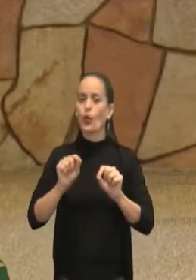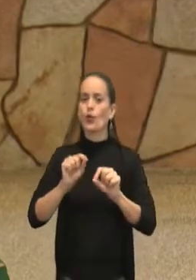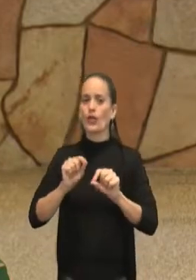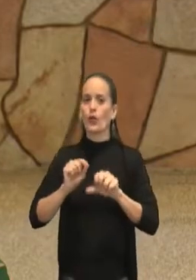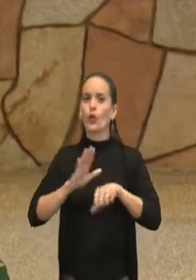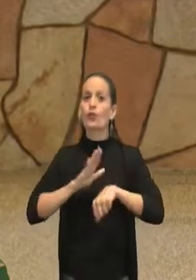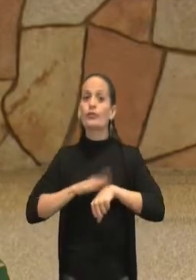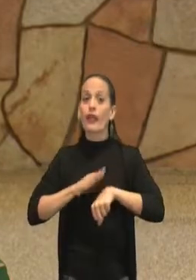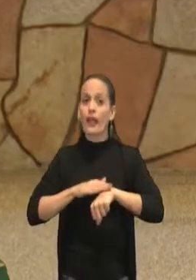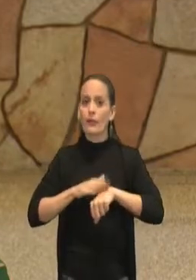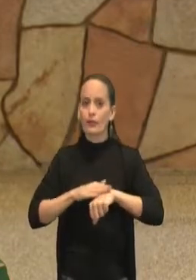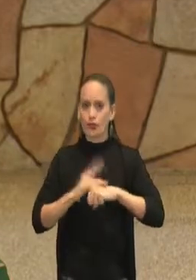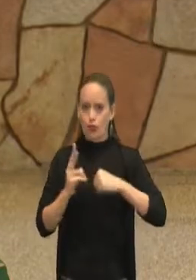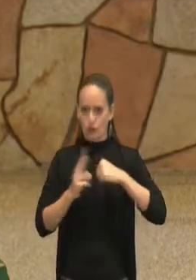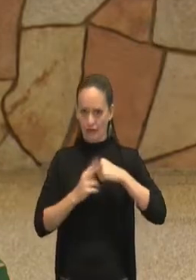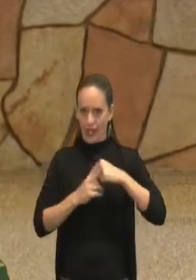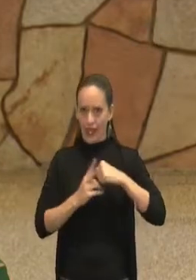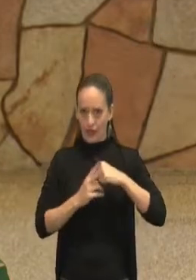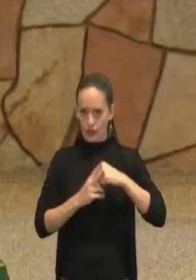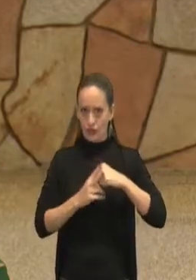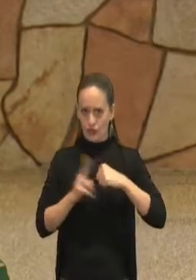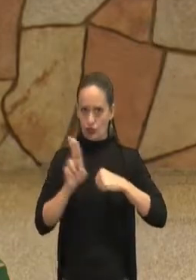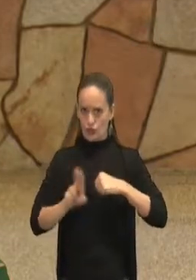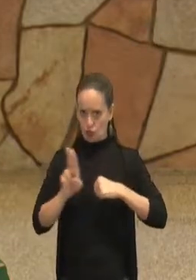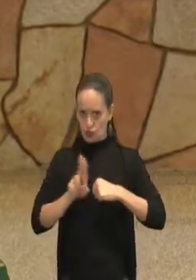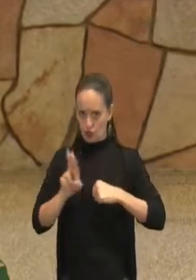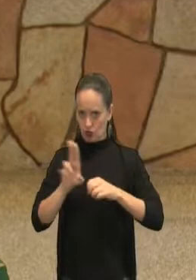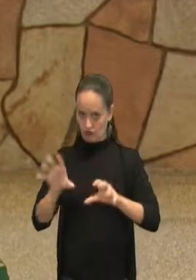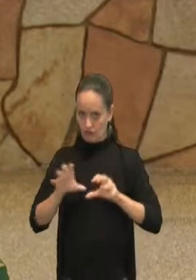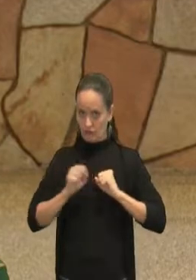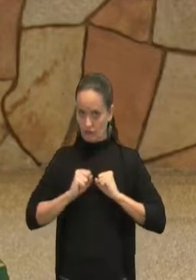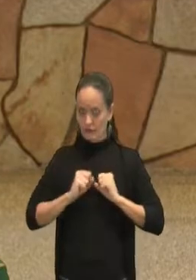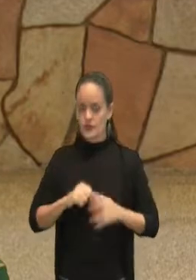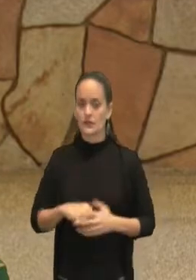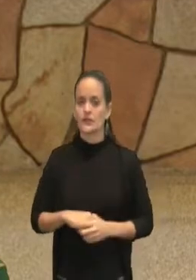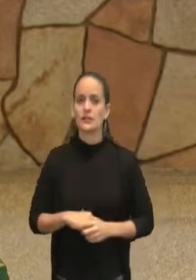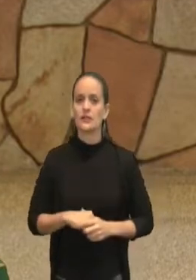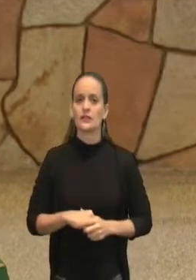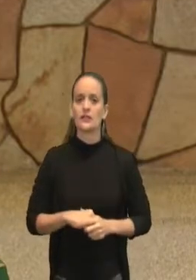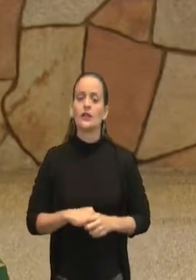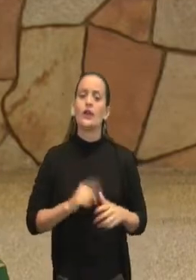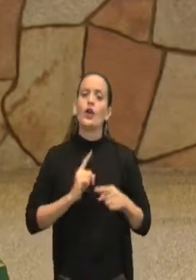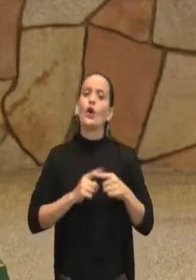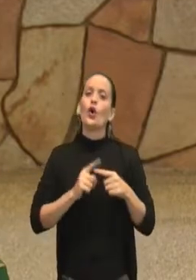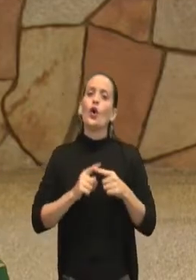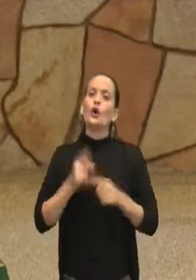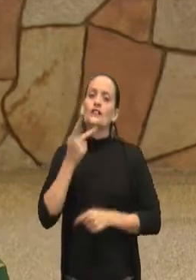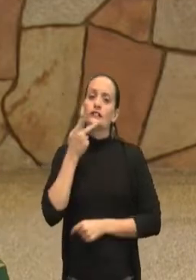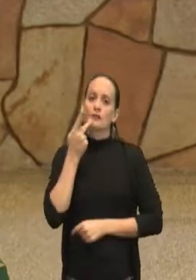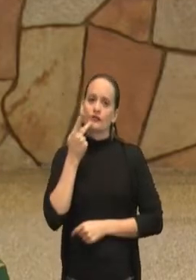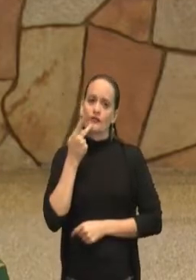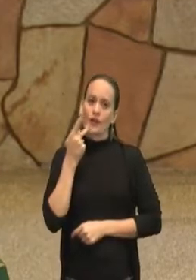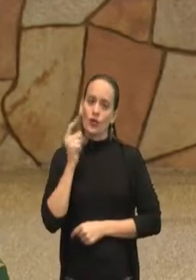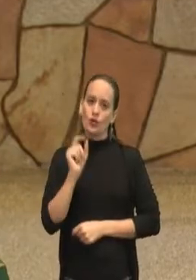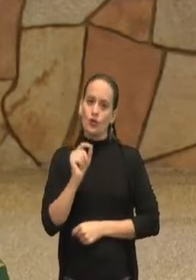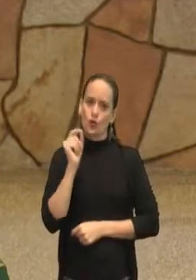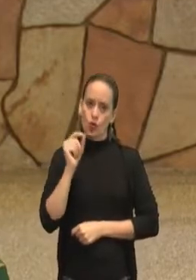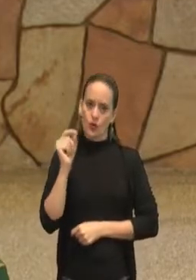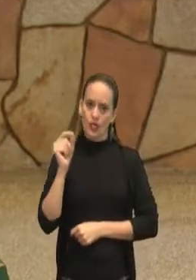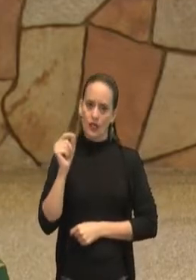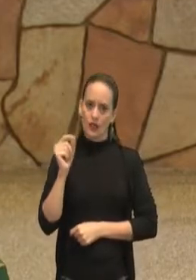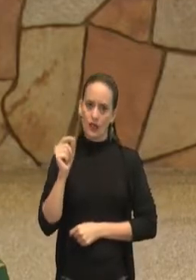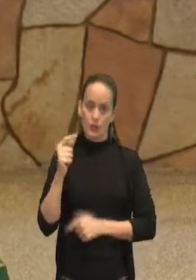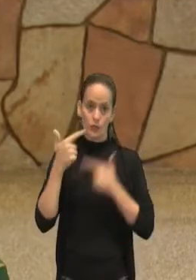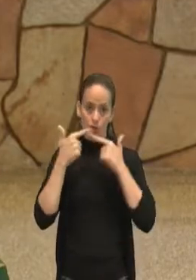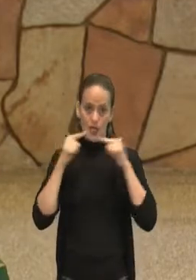utilizado em João capítulo 1, verso 12. Nós estamos aqui falando do idioma em que o Novo Testamento foi